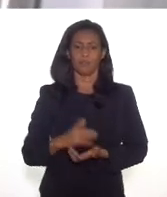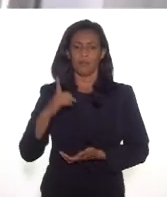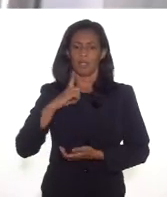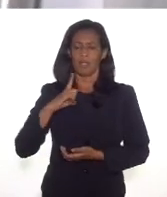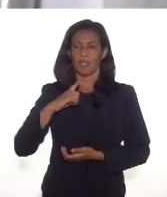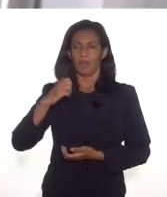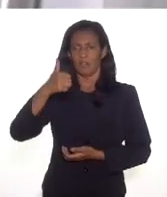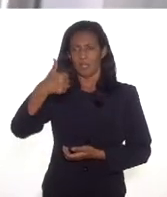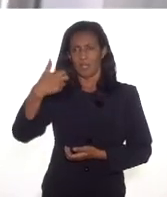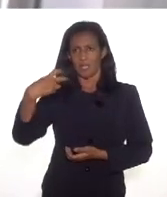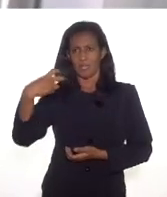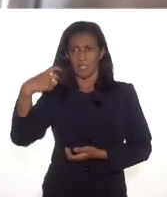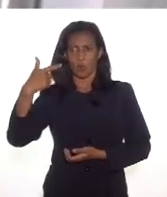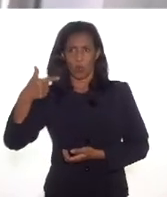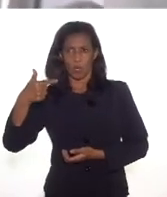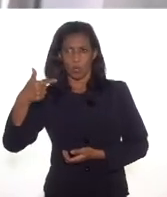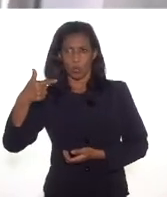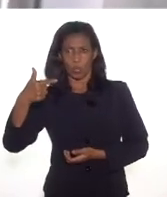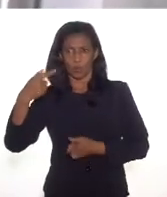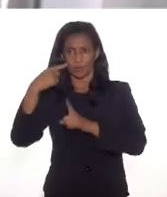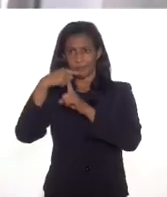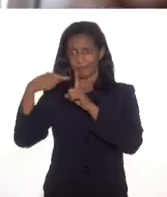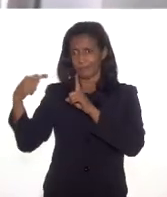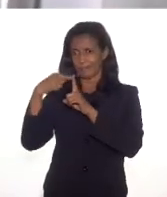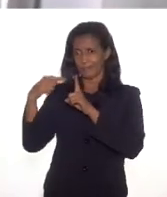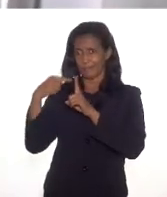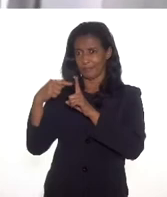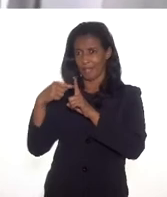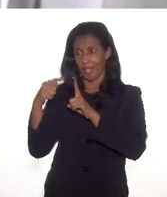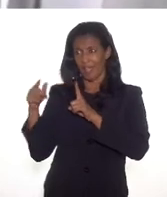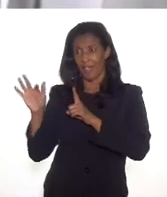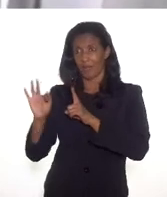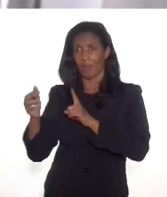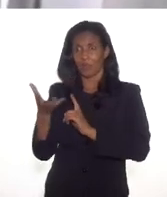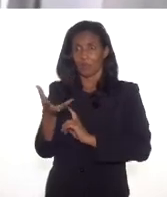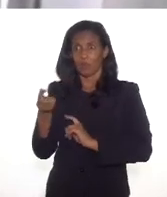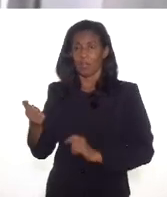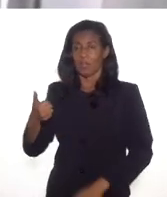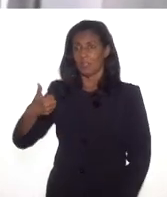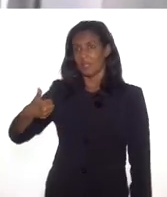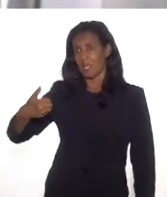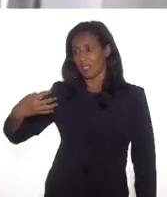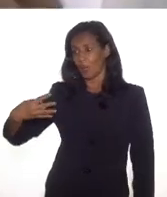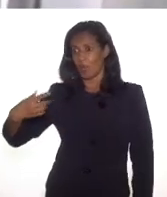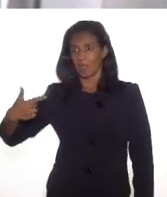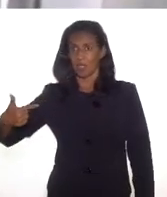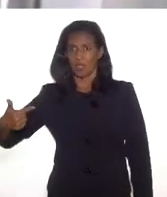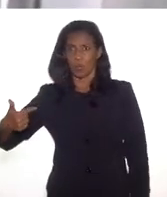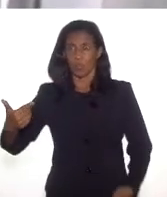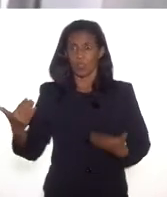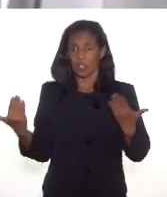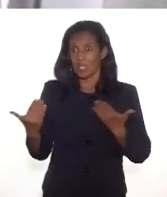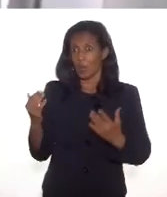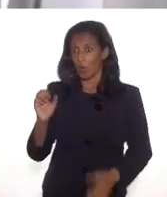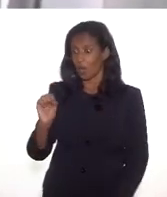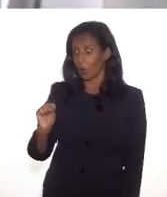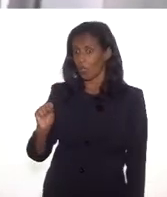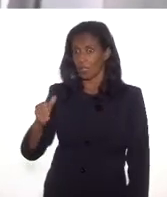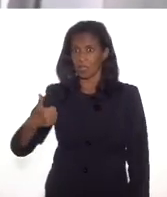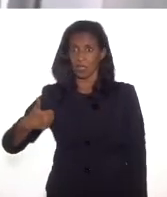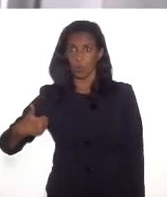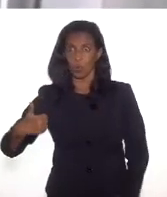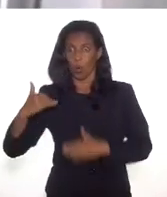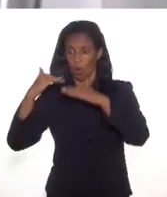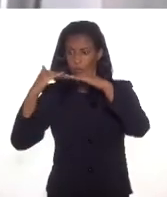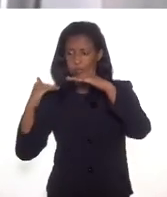de 152, ficou a universidade com 146 milhões, né, e só dispõe agora de 81 milhões,